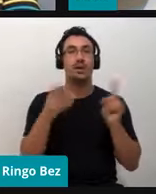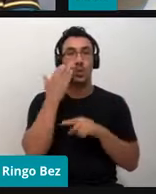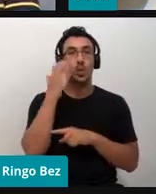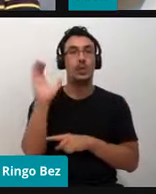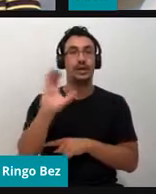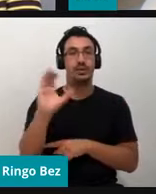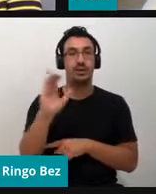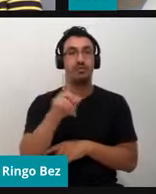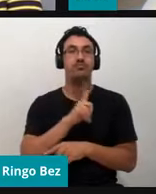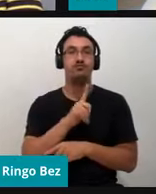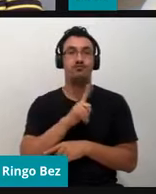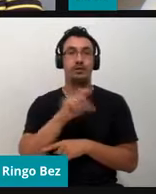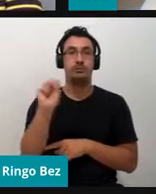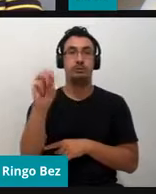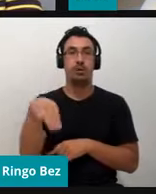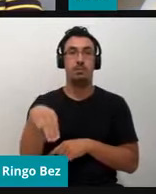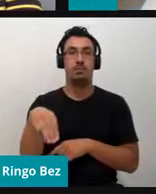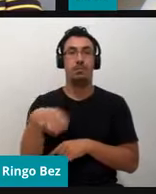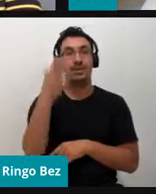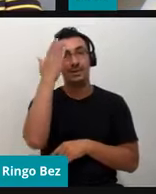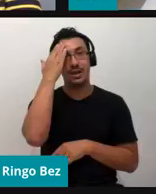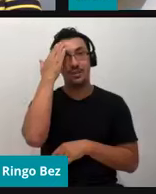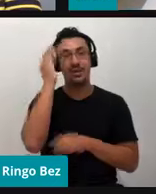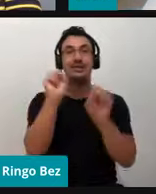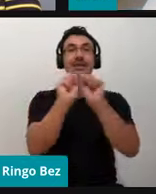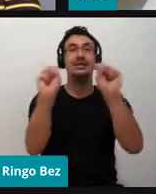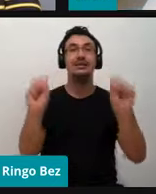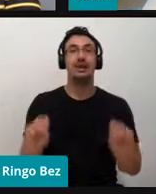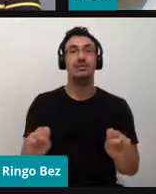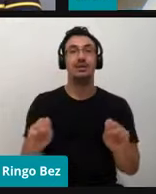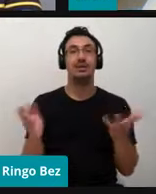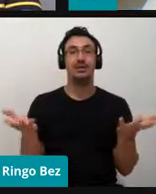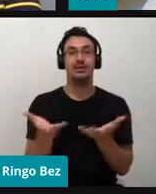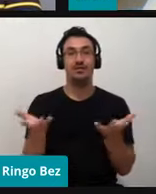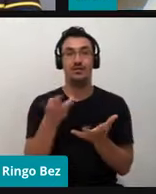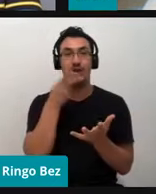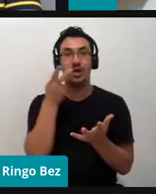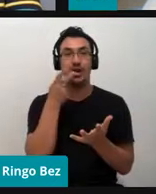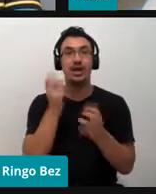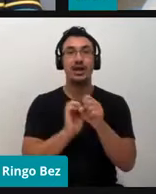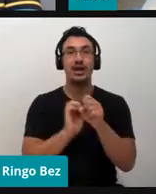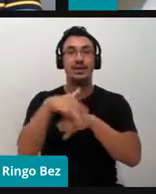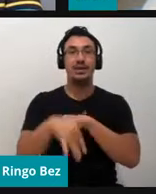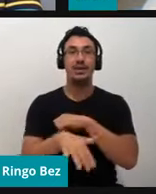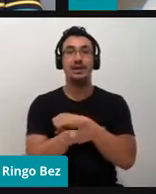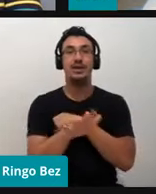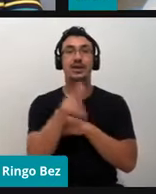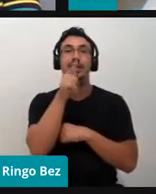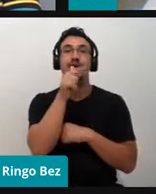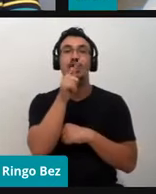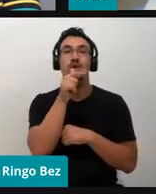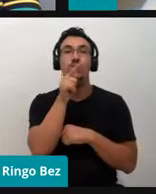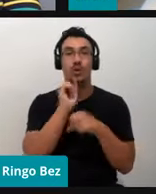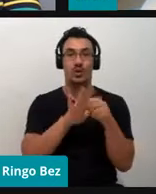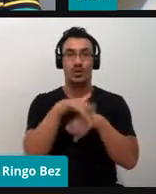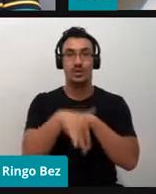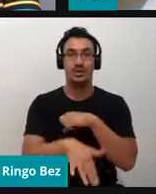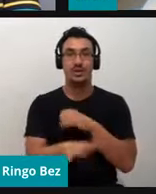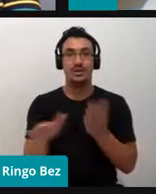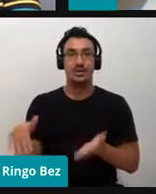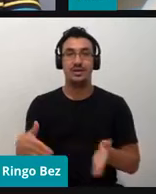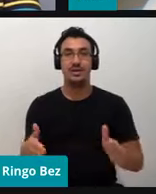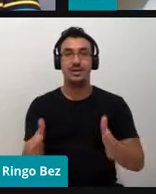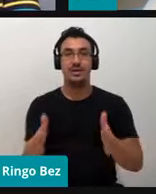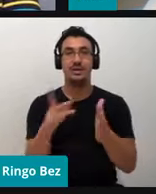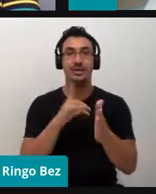estamos. Outra coisa, eu falei para vocês que a bacia do Rio Iguaçu teve períodos agora no começo do